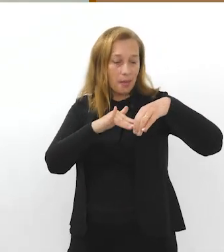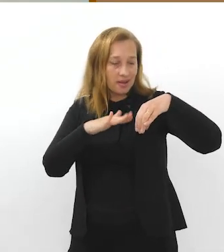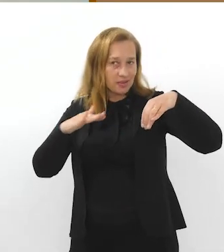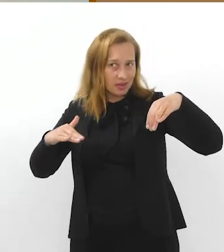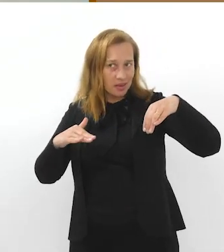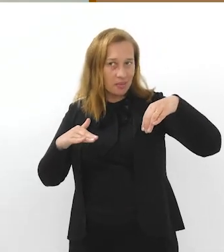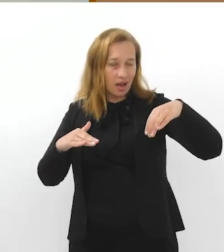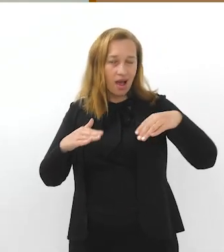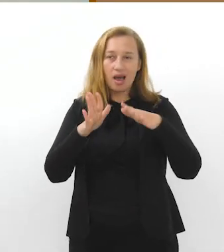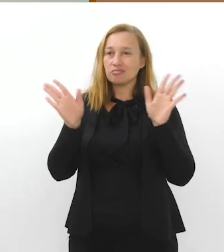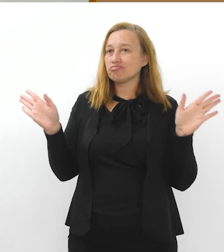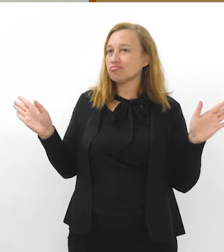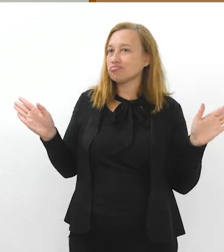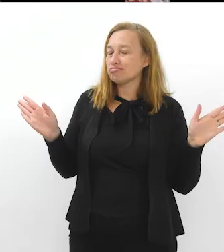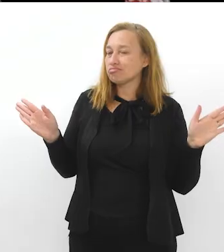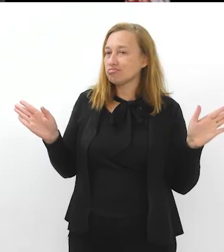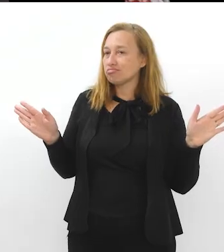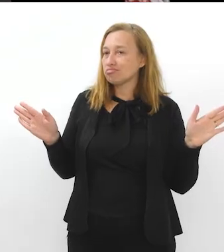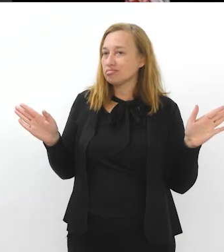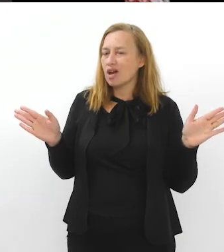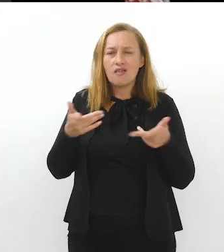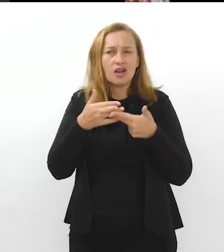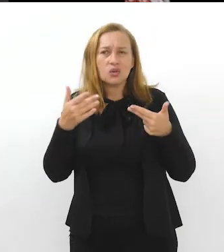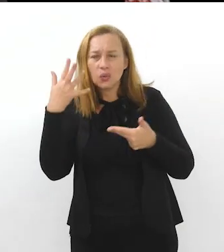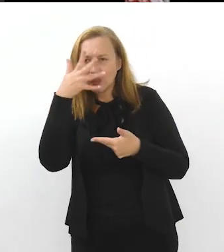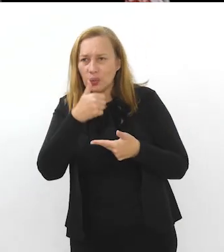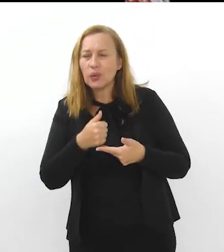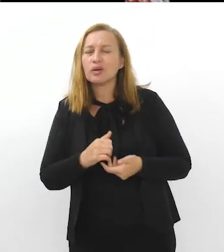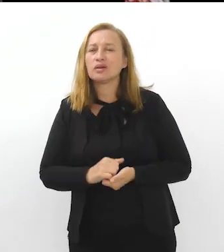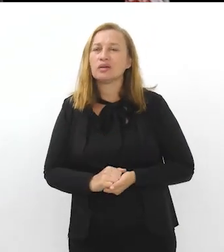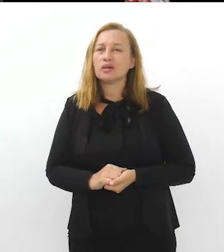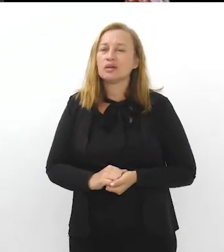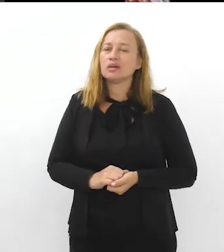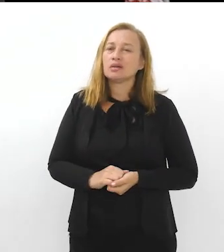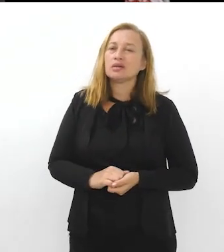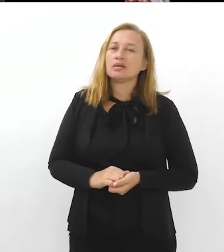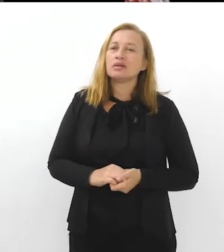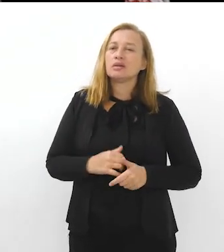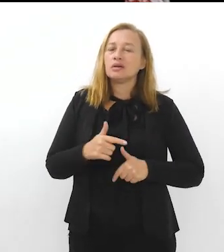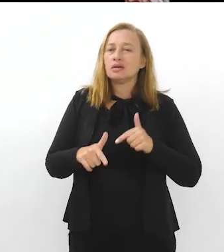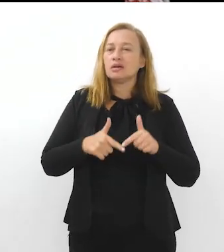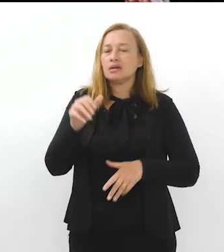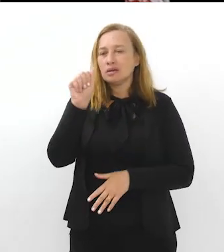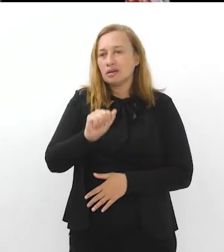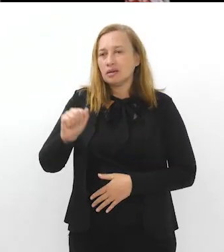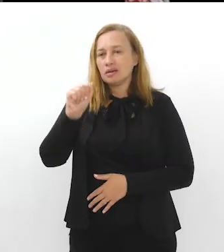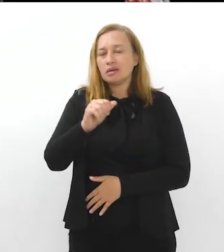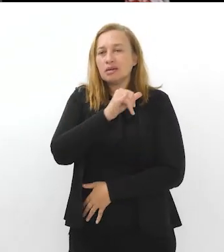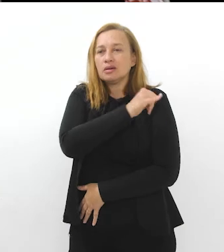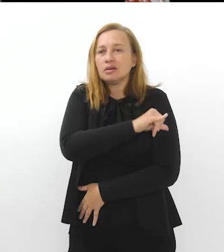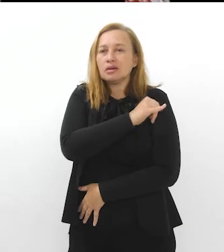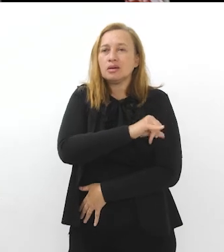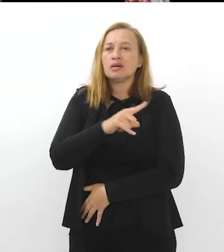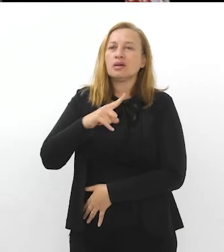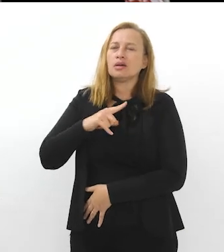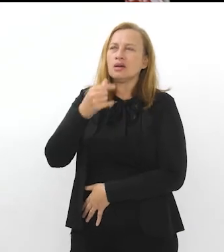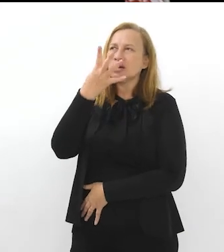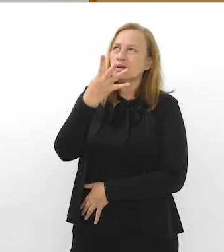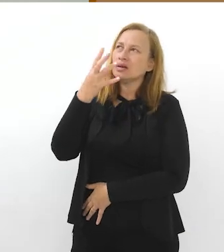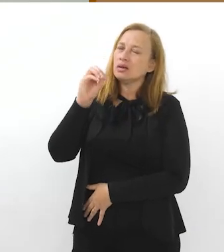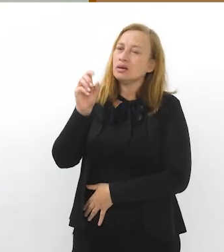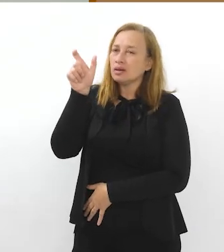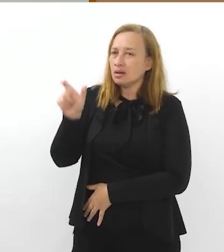o. pois é, você tem que vir para cá pintar aqui a Baía de Guanabara, enfim, Cristo Nós Redentor, vamos- tanta O coisa bonita.